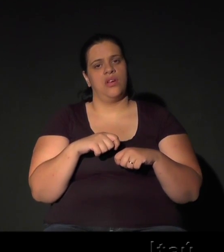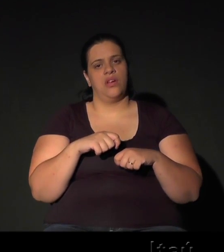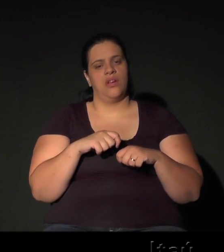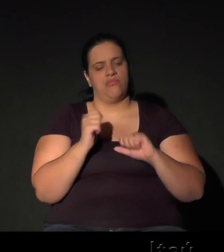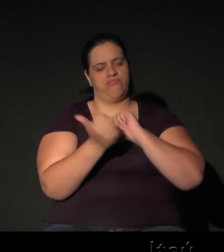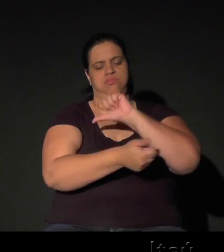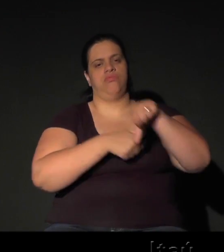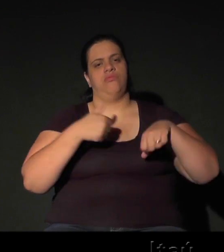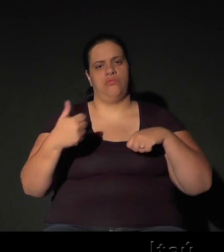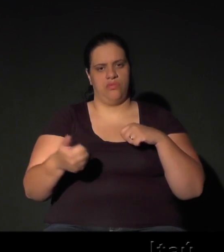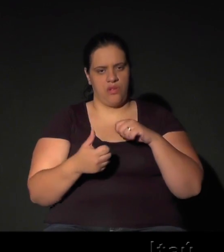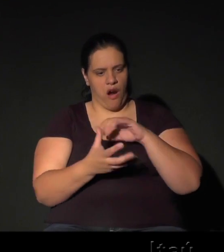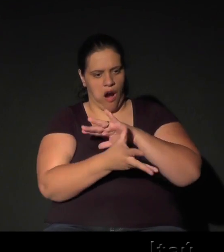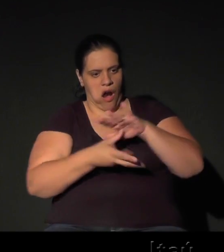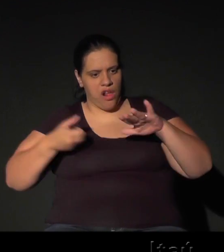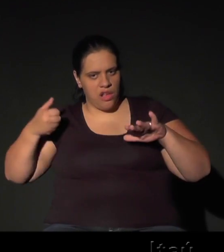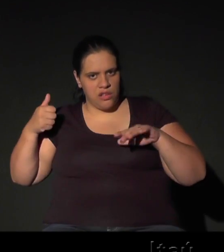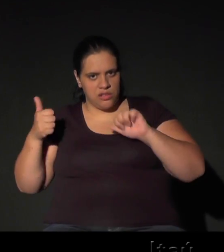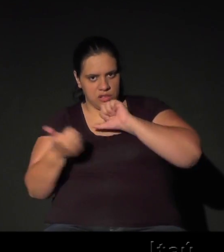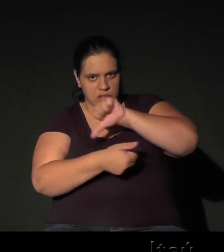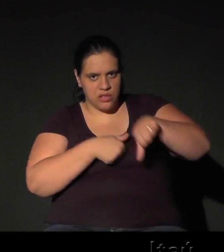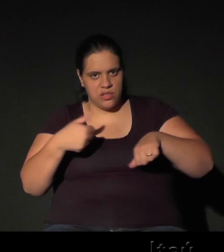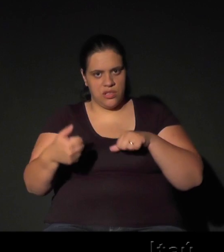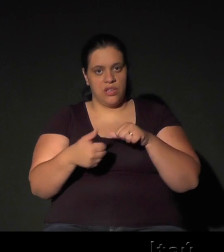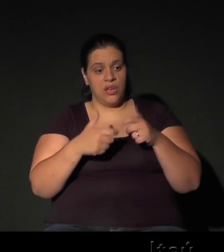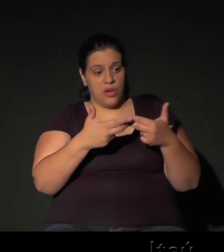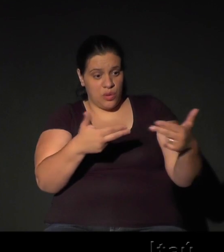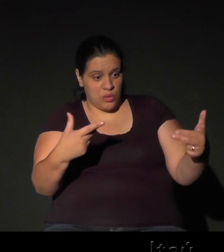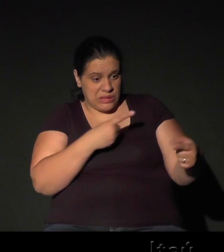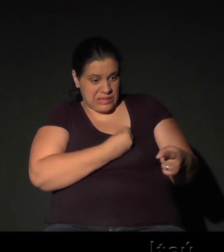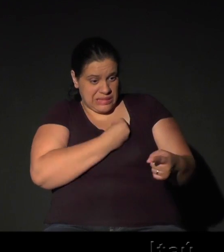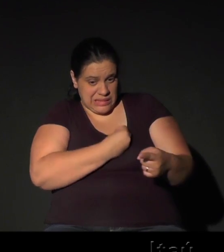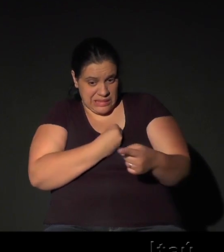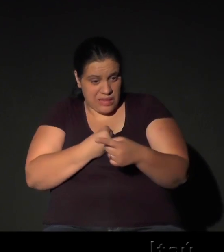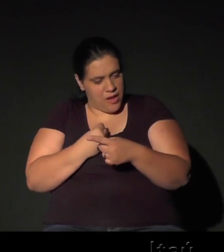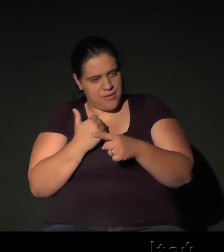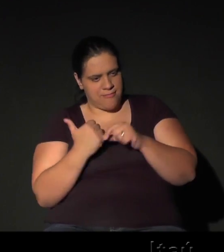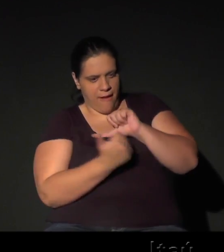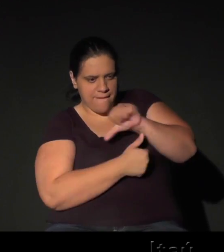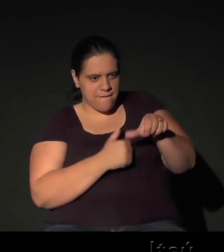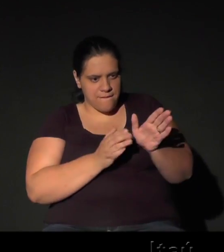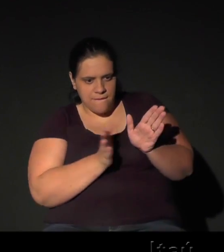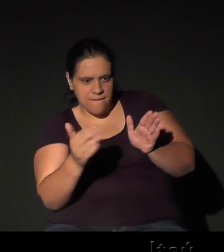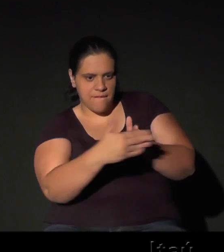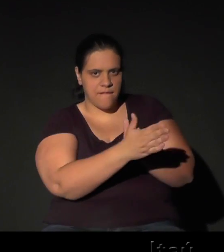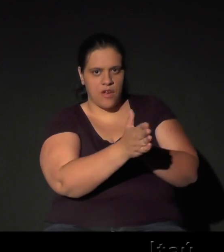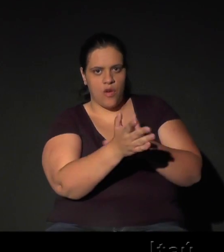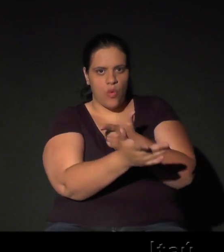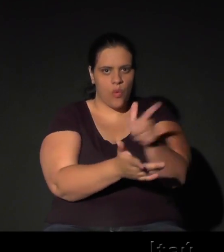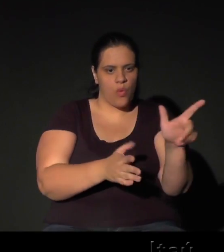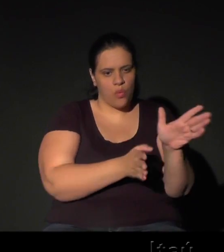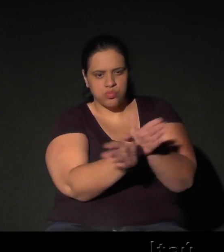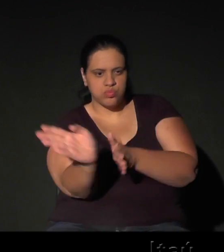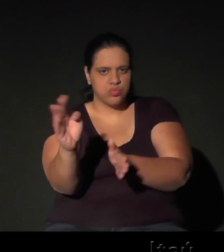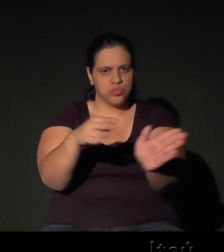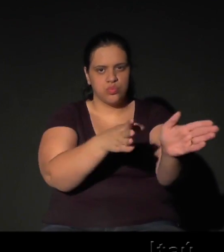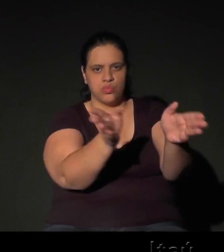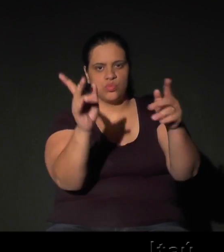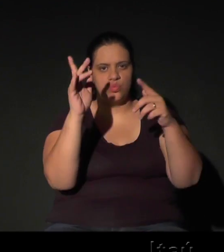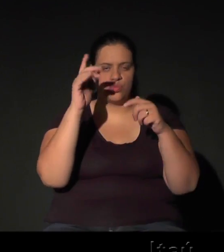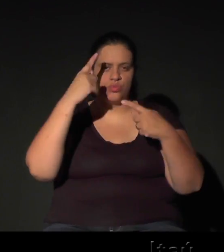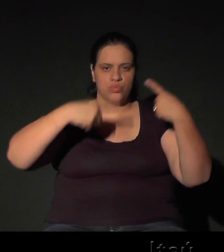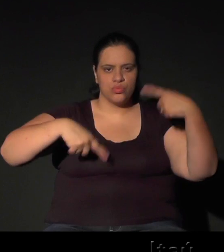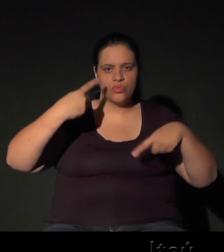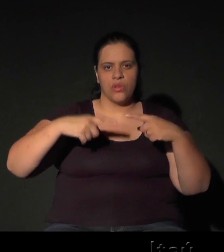haquear o sistema como é que você se apropria dos sistemas existentes para derivas né para outras para para discursos